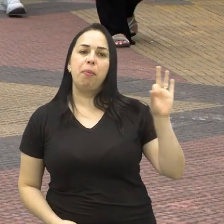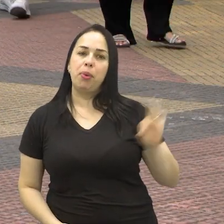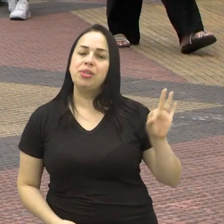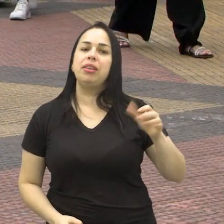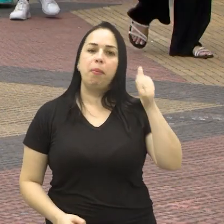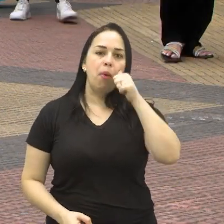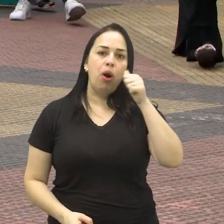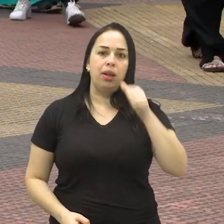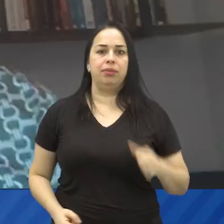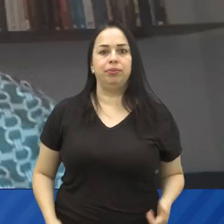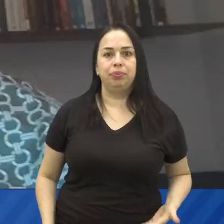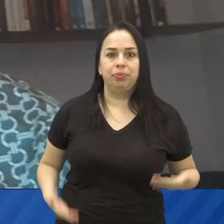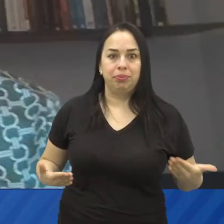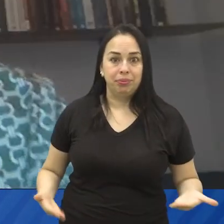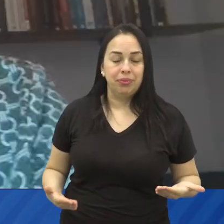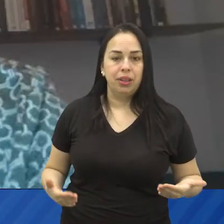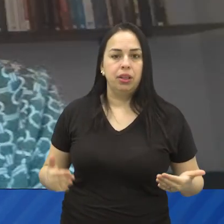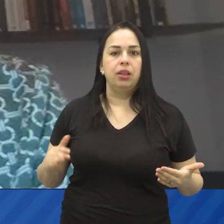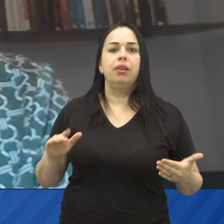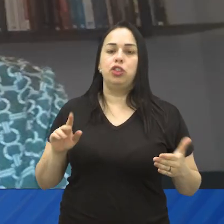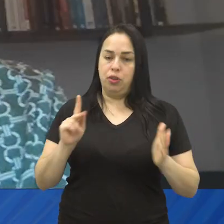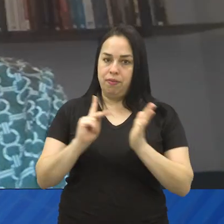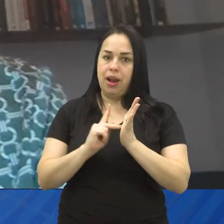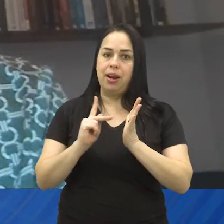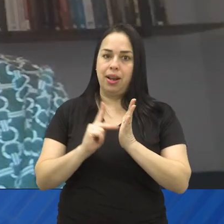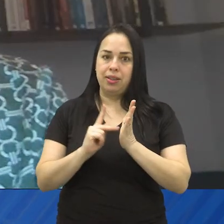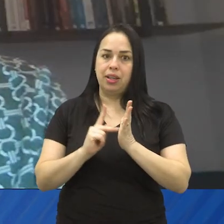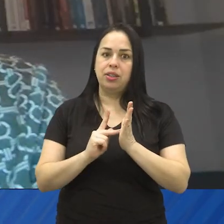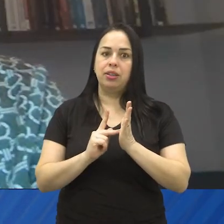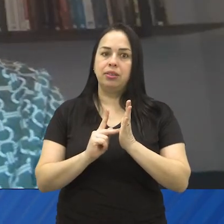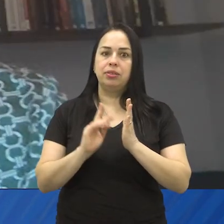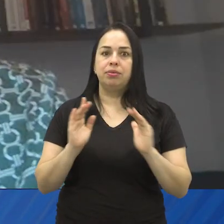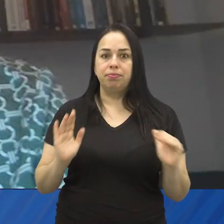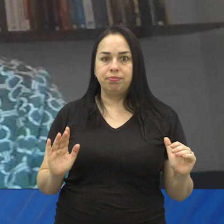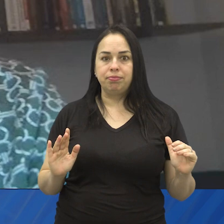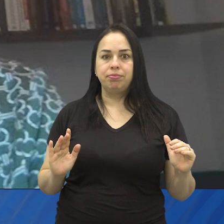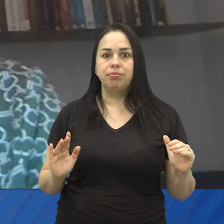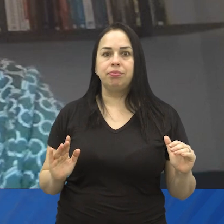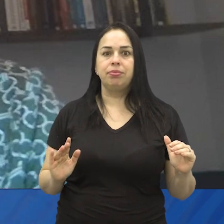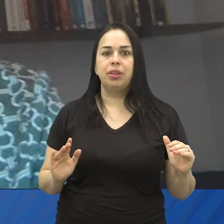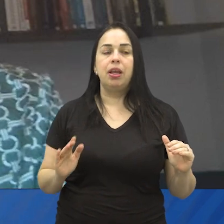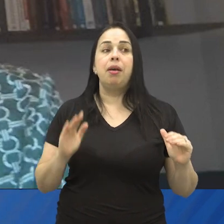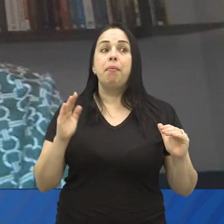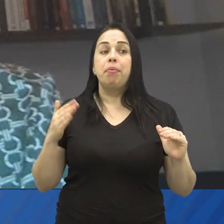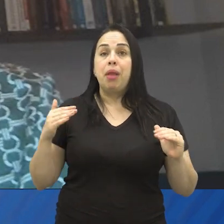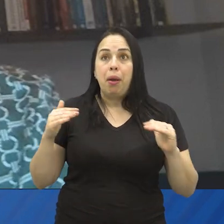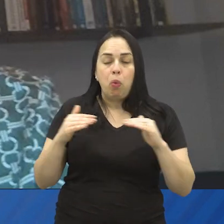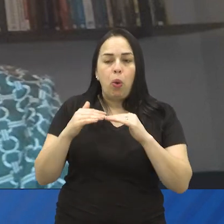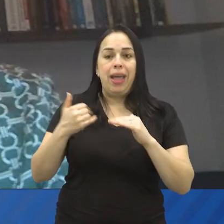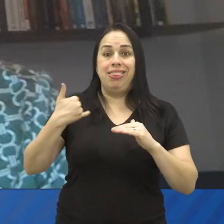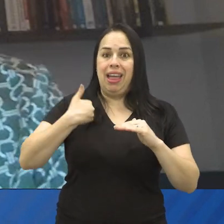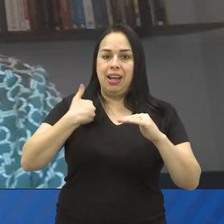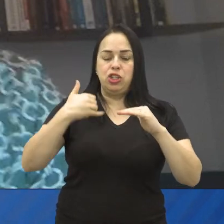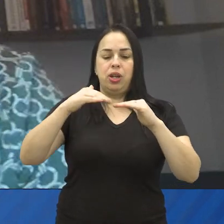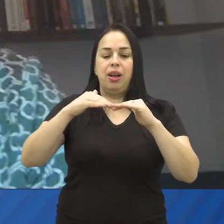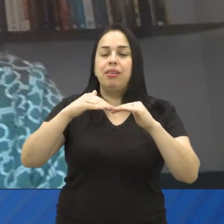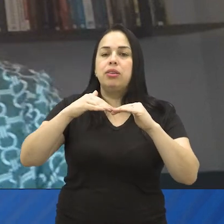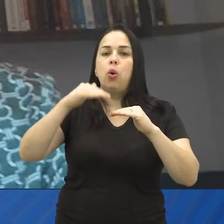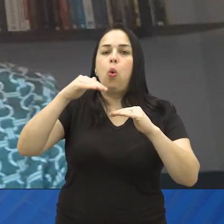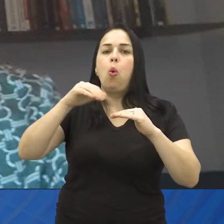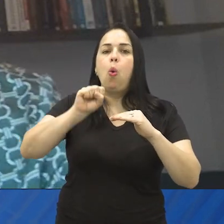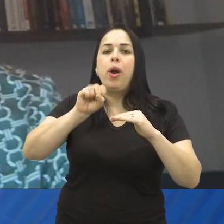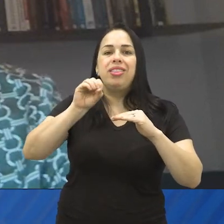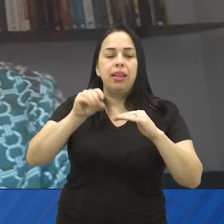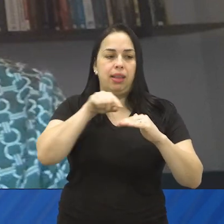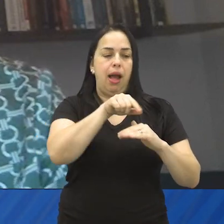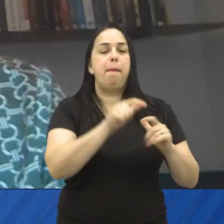45,5% feminino. As mulheres só superam os homens na mortalidade depois mais de 80 anos, né, por conta das questões relacionadas